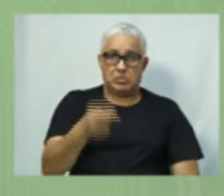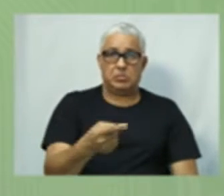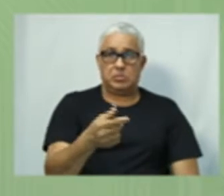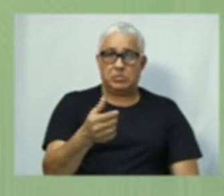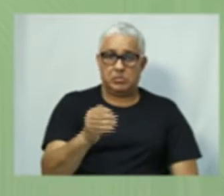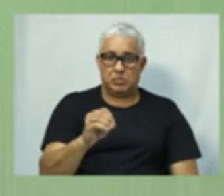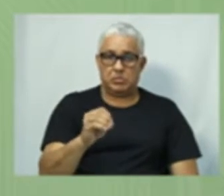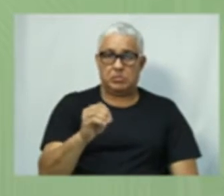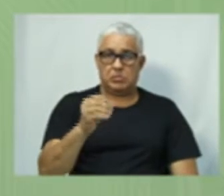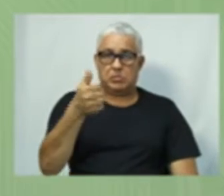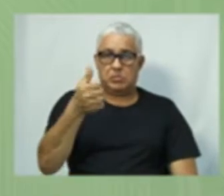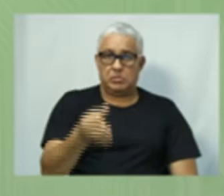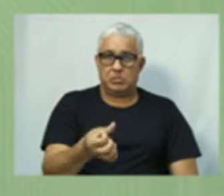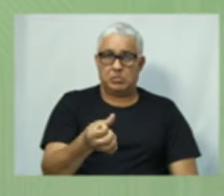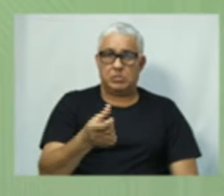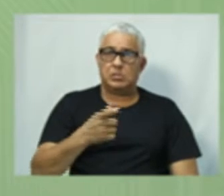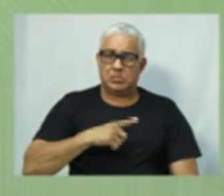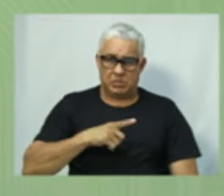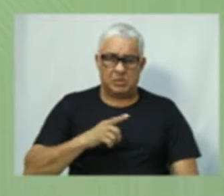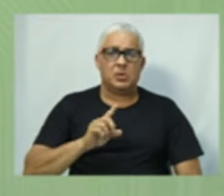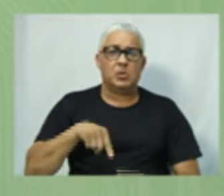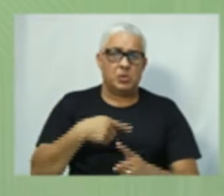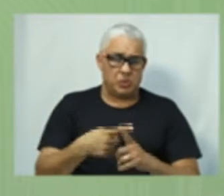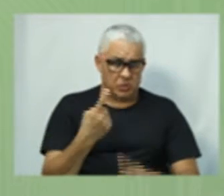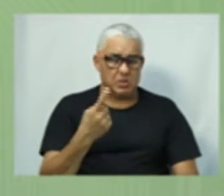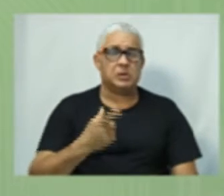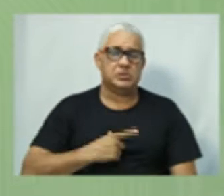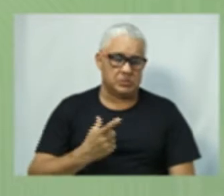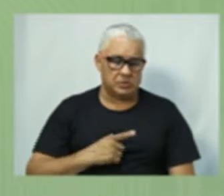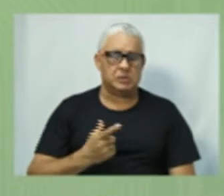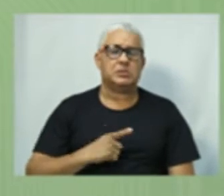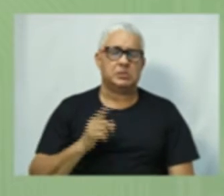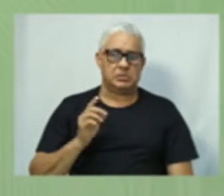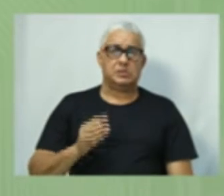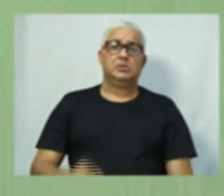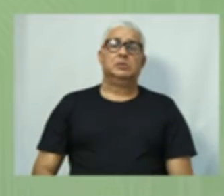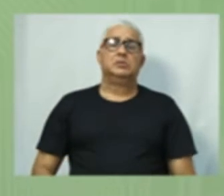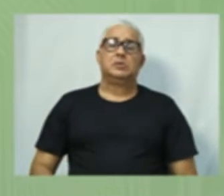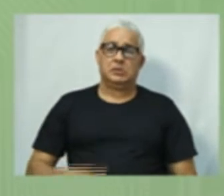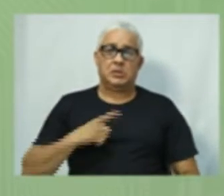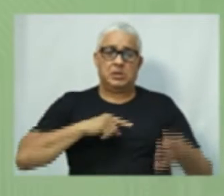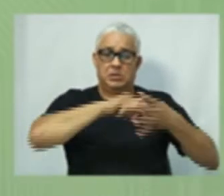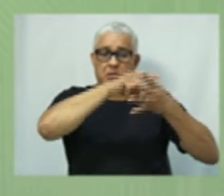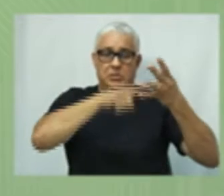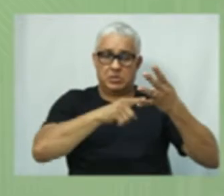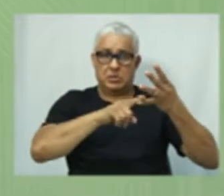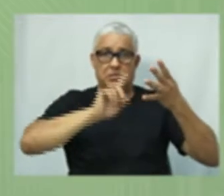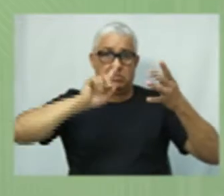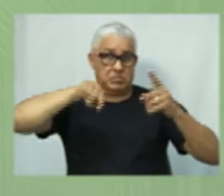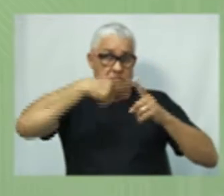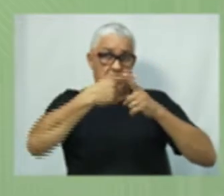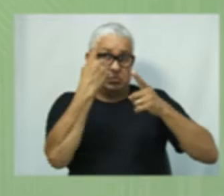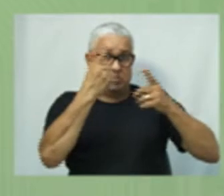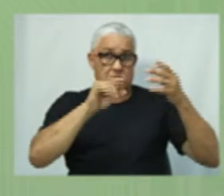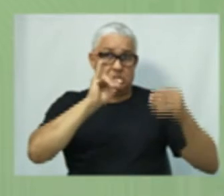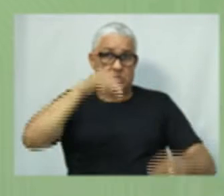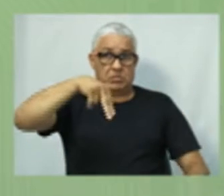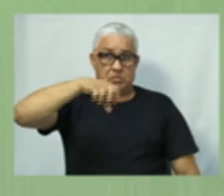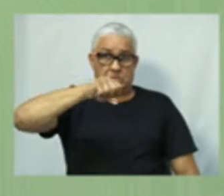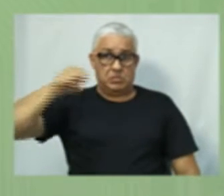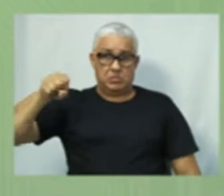20.016. Peraí, professor, ainda tem mais esse imposto? Exatamente. Além daqueles 4, ainda tem o INSS sobre a